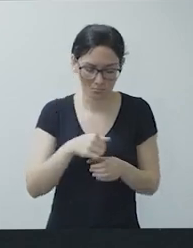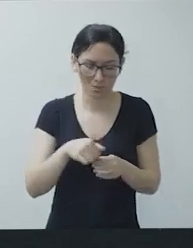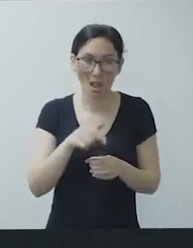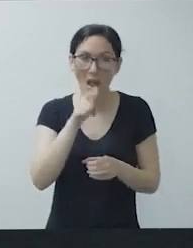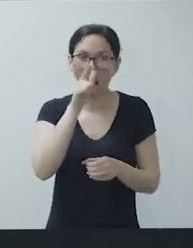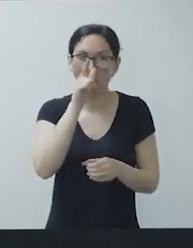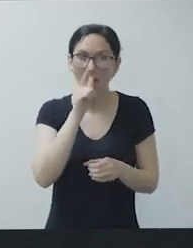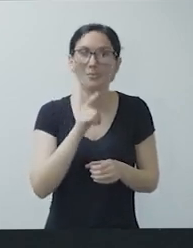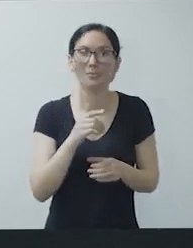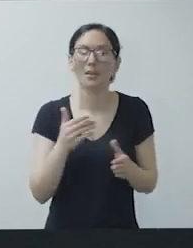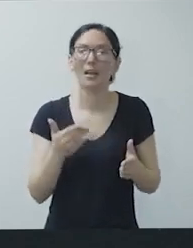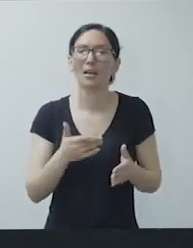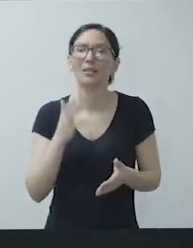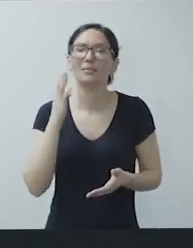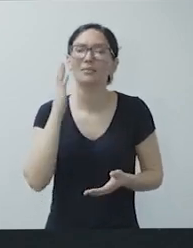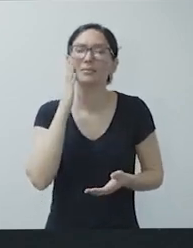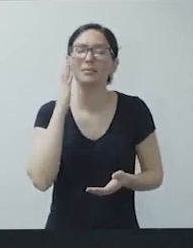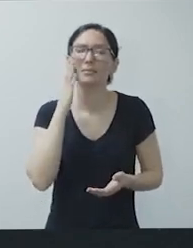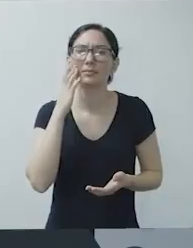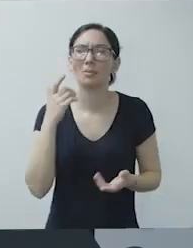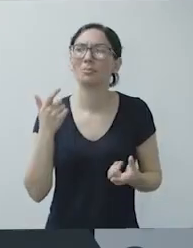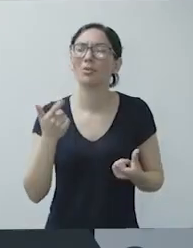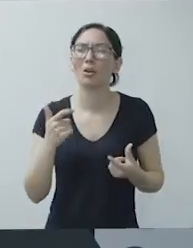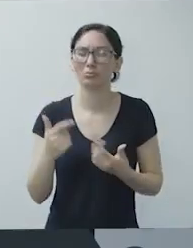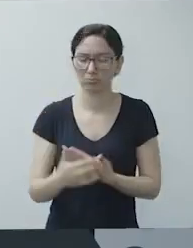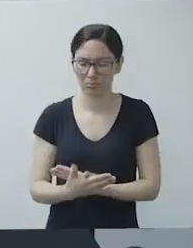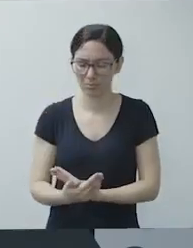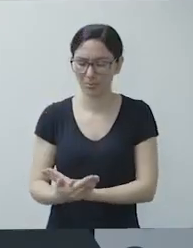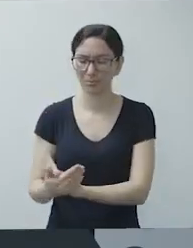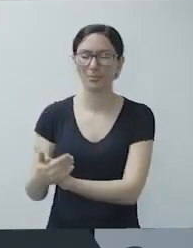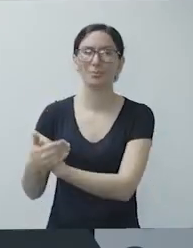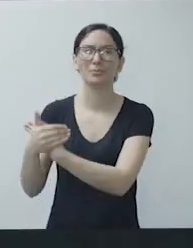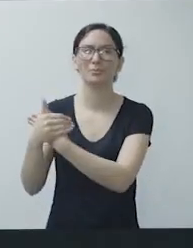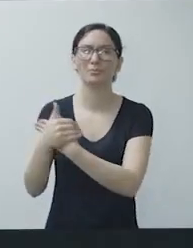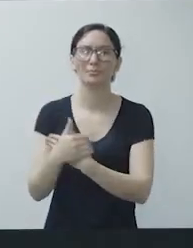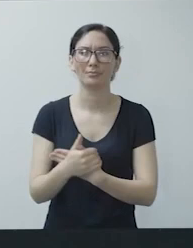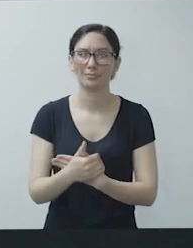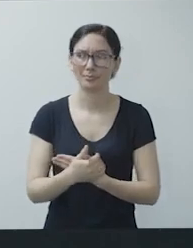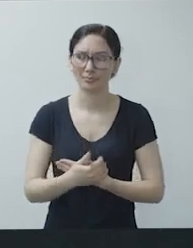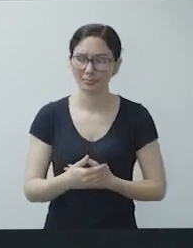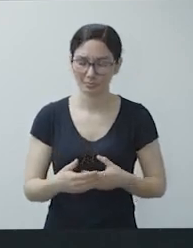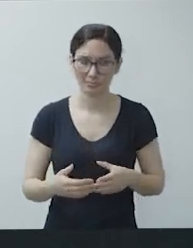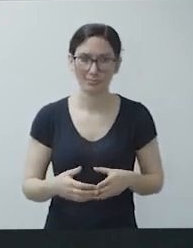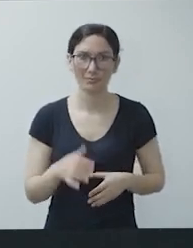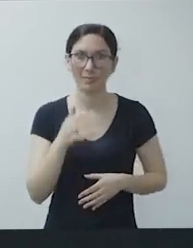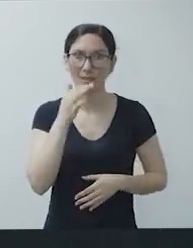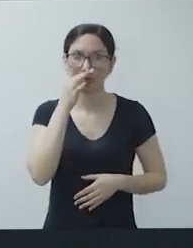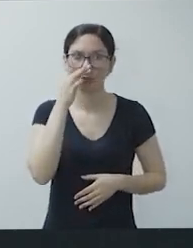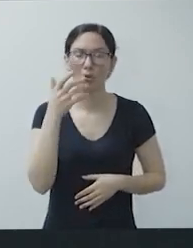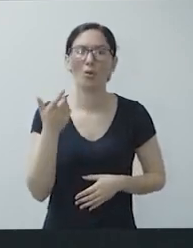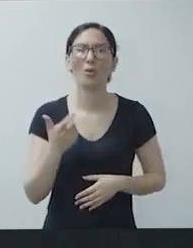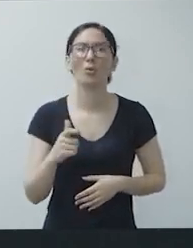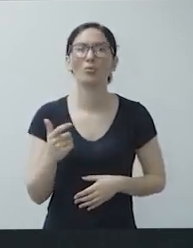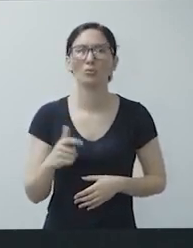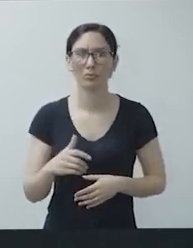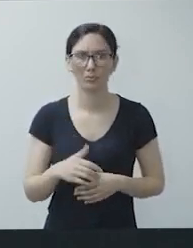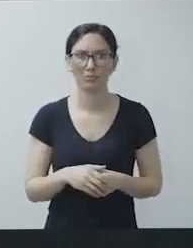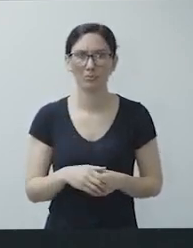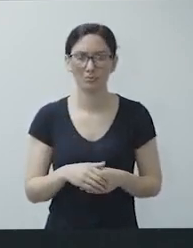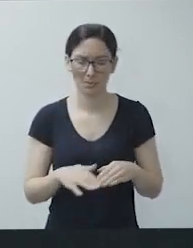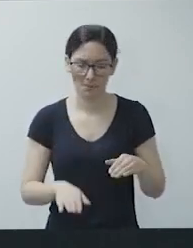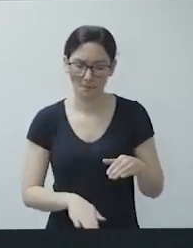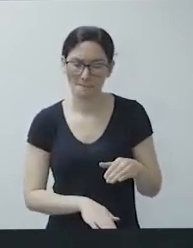já sabem me dizer, a nossa borboleta, ela pousou aqui embaixo da flor?